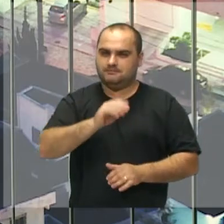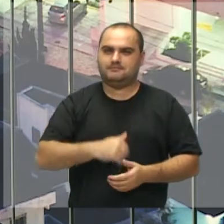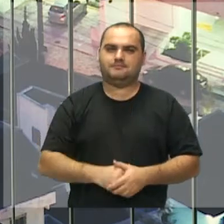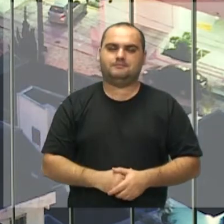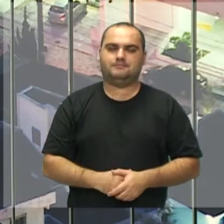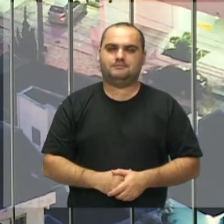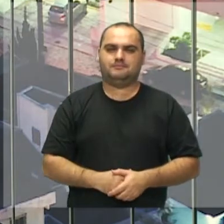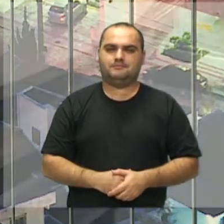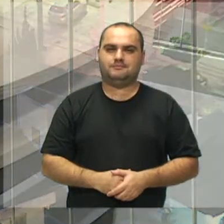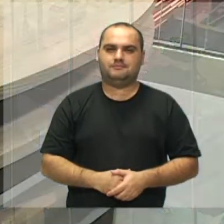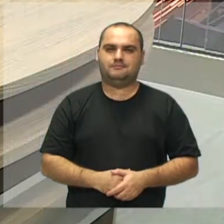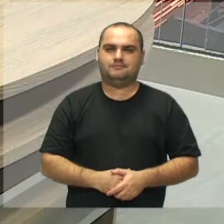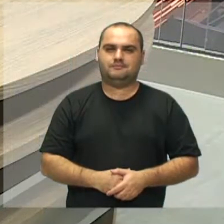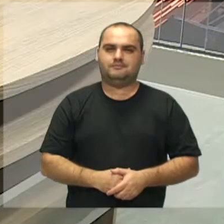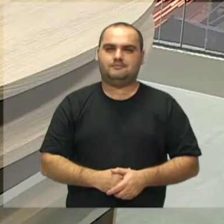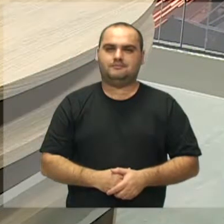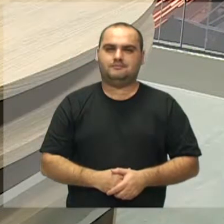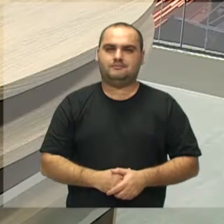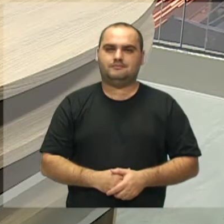já.